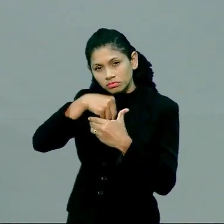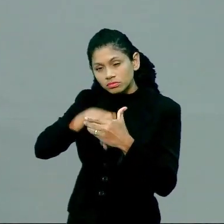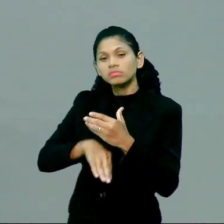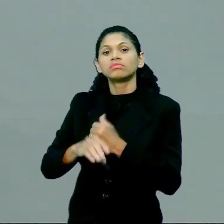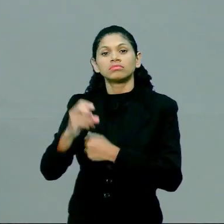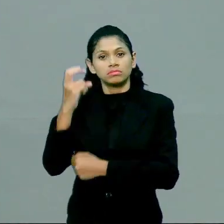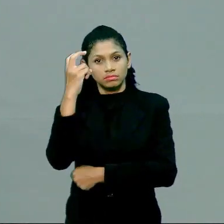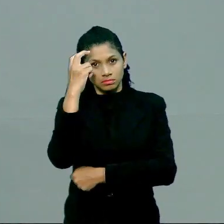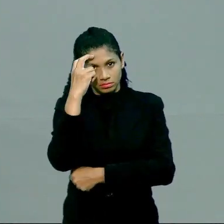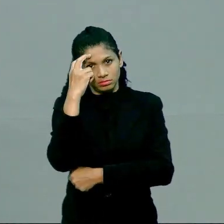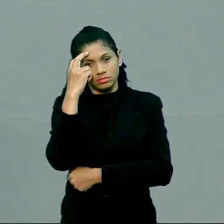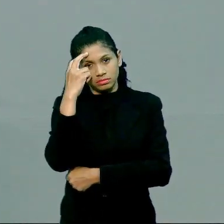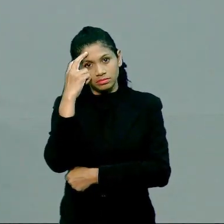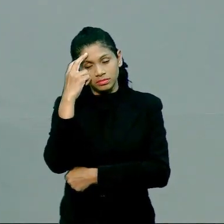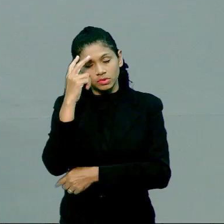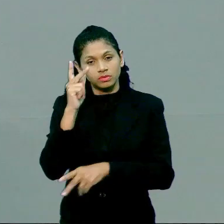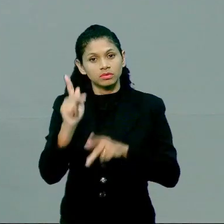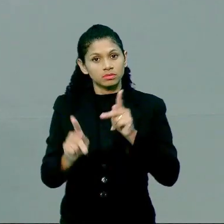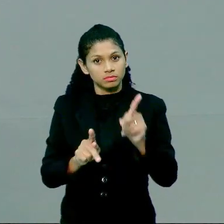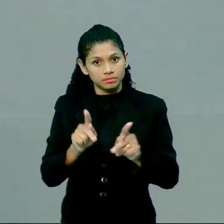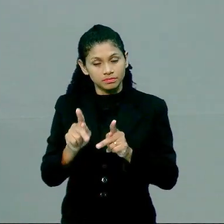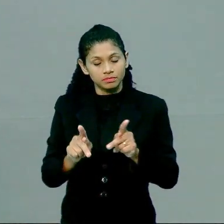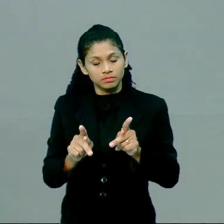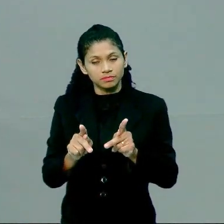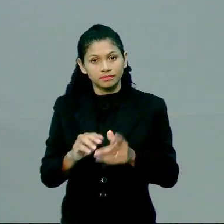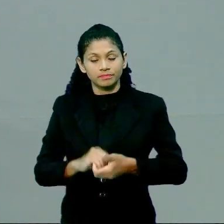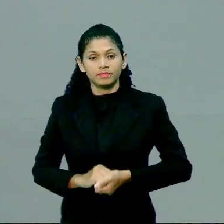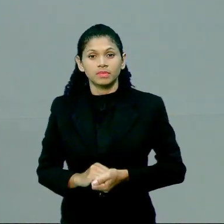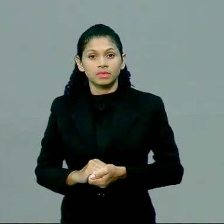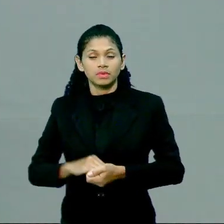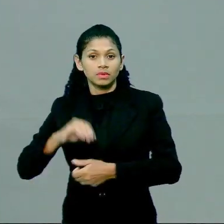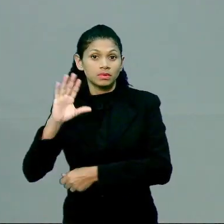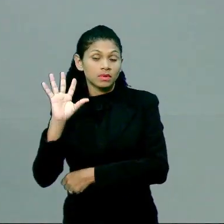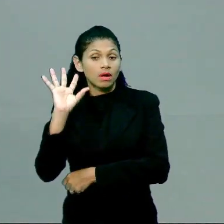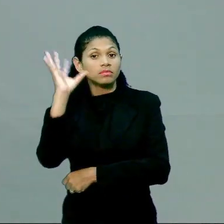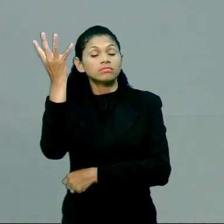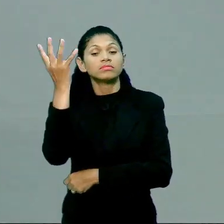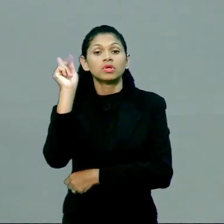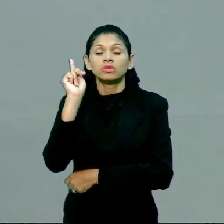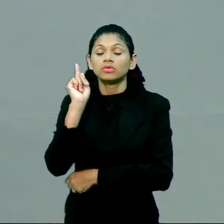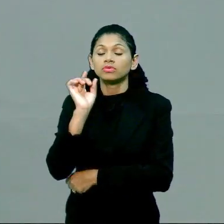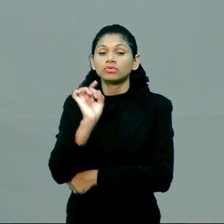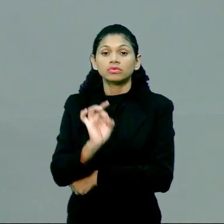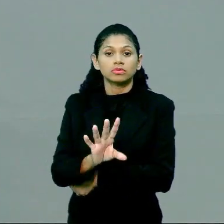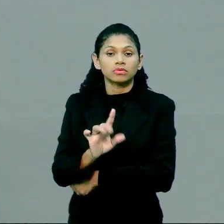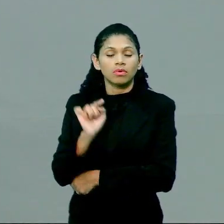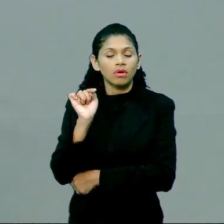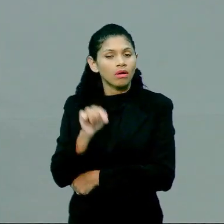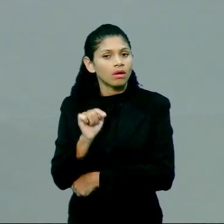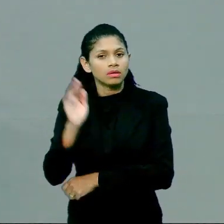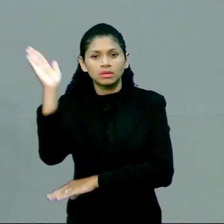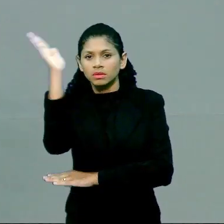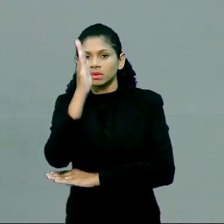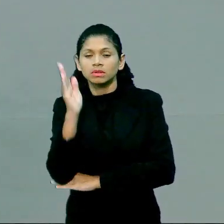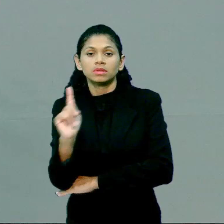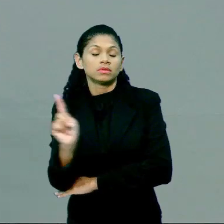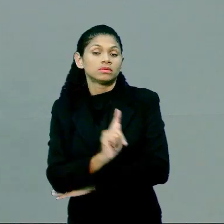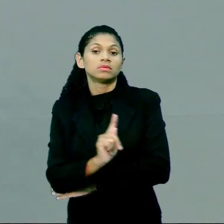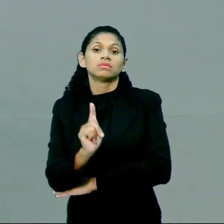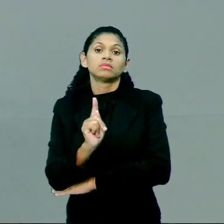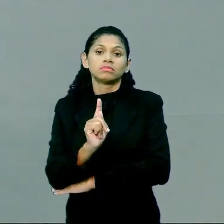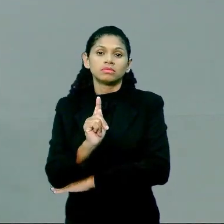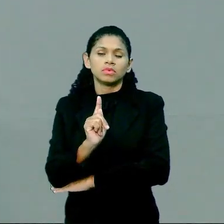da cultura de um povo e isso não acontece só que no Brasil não acontece só aqui no Acre né nós mesmo temos